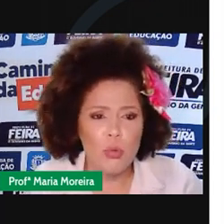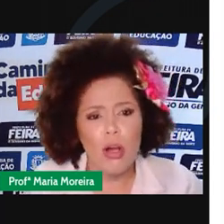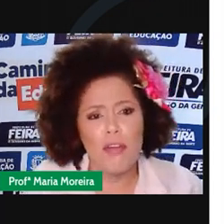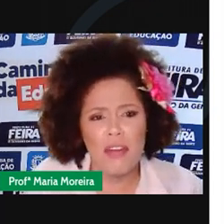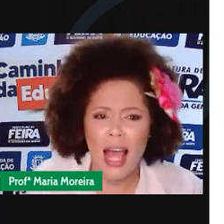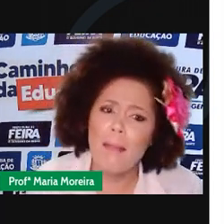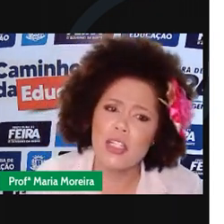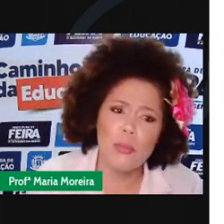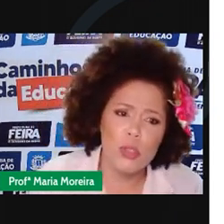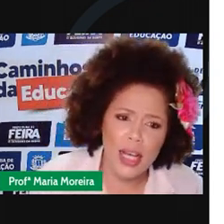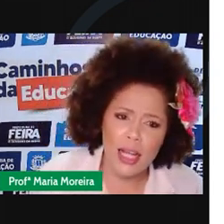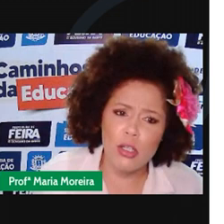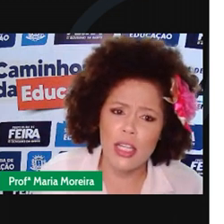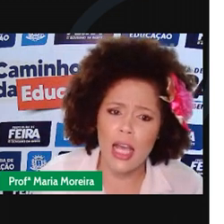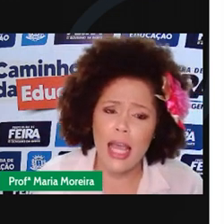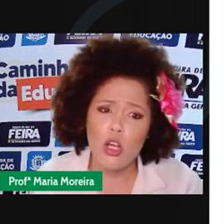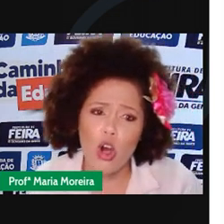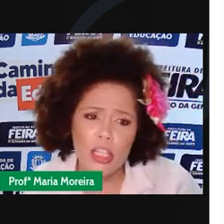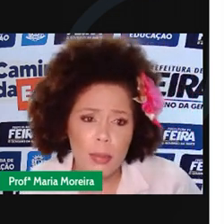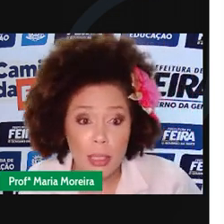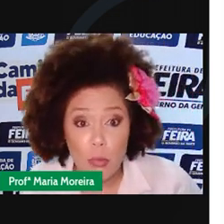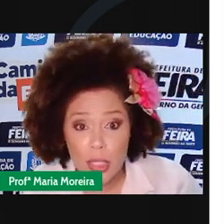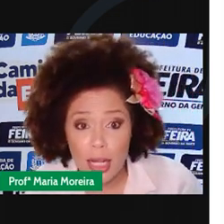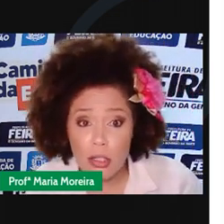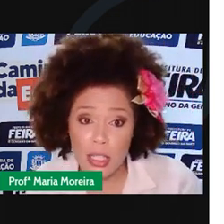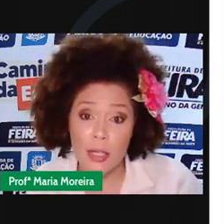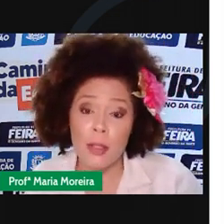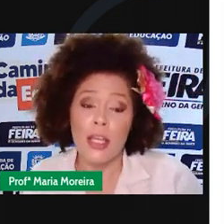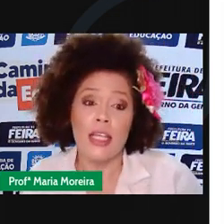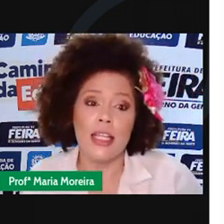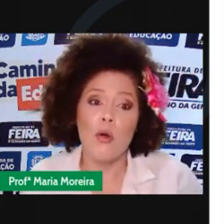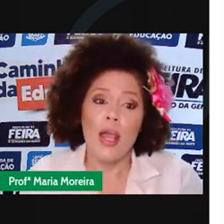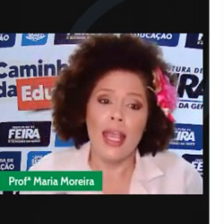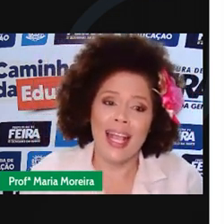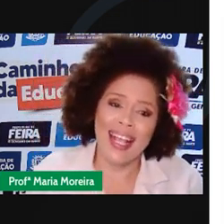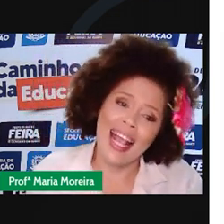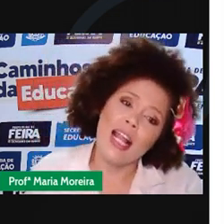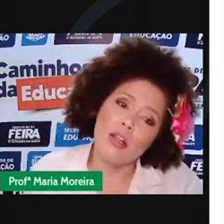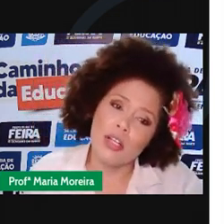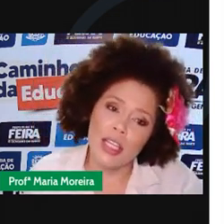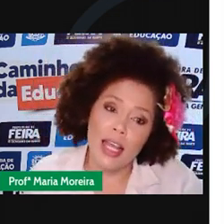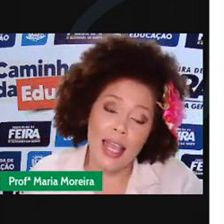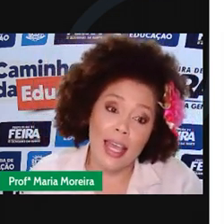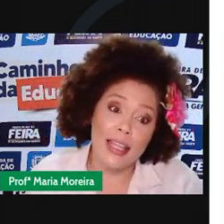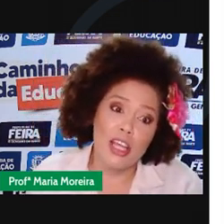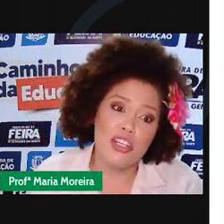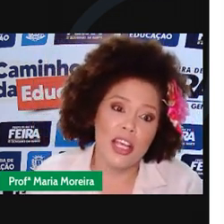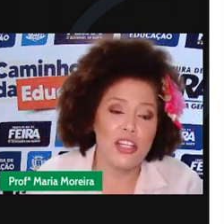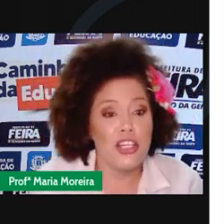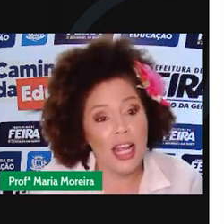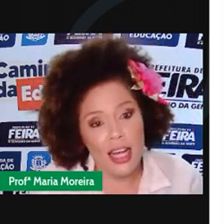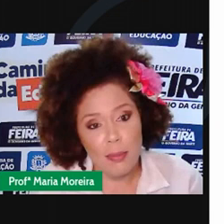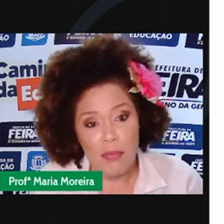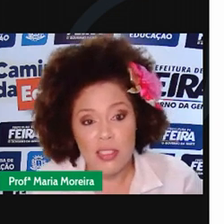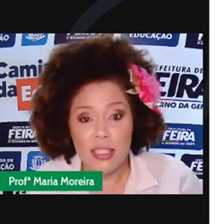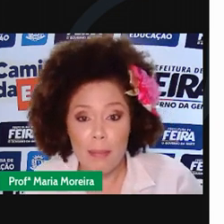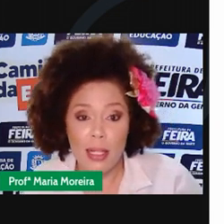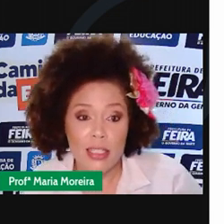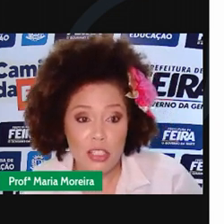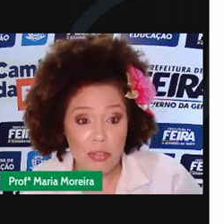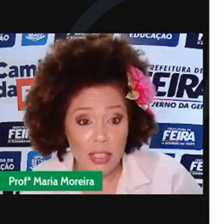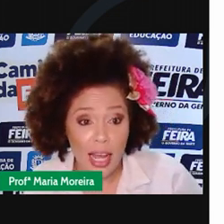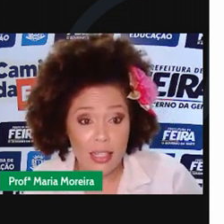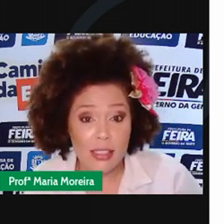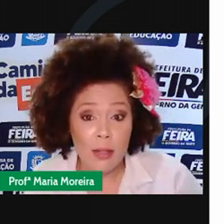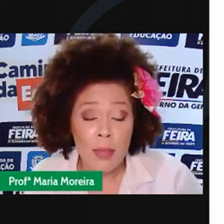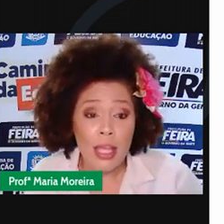quilocalorias que nunca ouviu falar mas tem muita caloria engorda porque tem muita caloria então caloria é a energia que a gente gasta